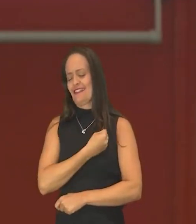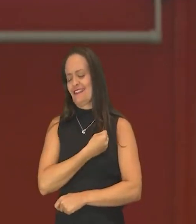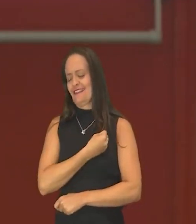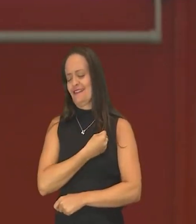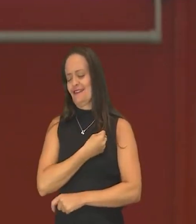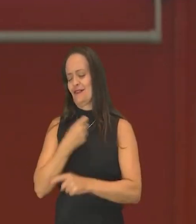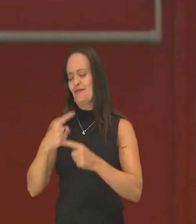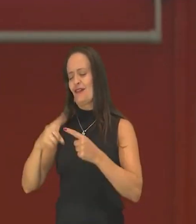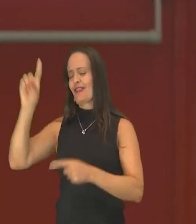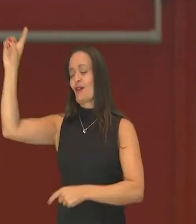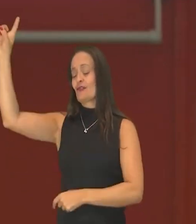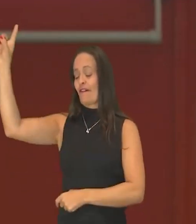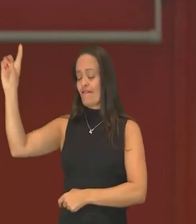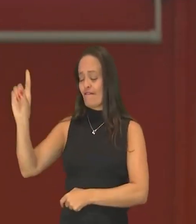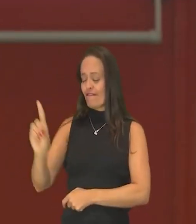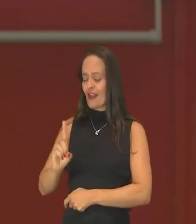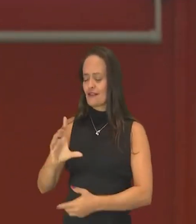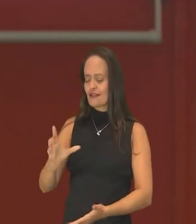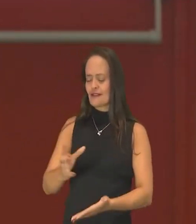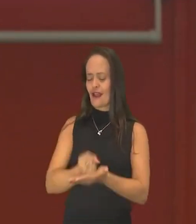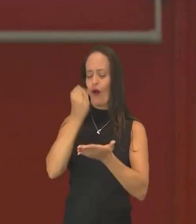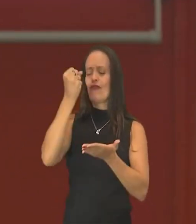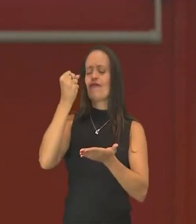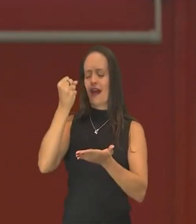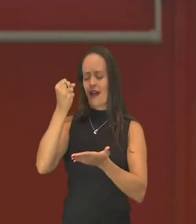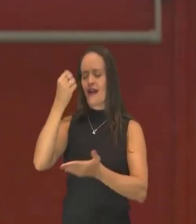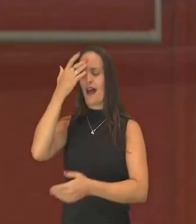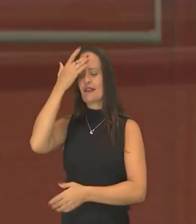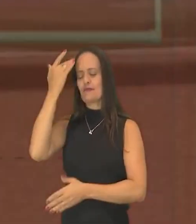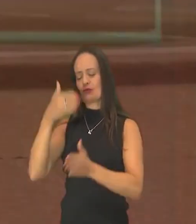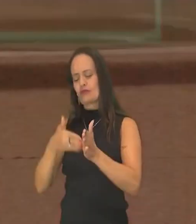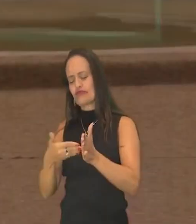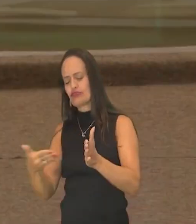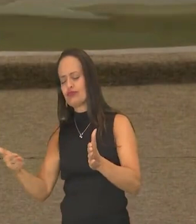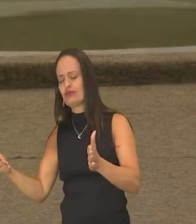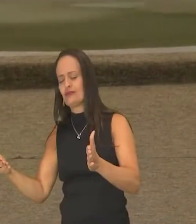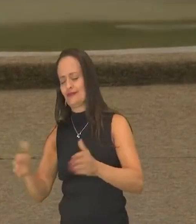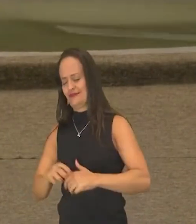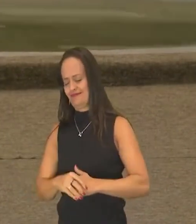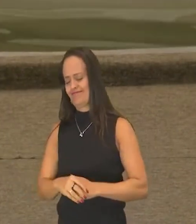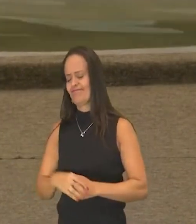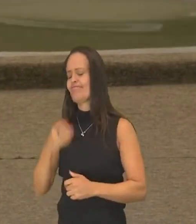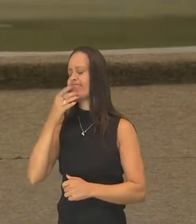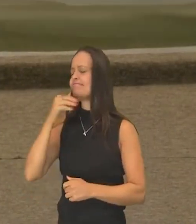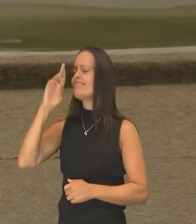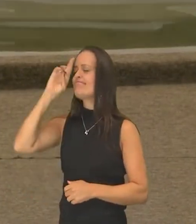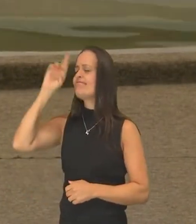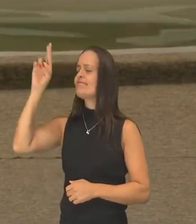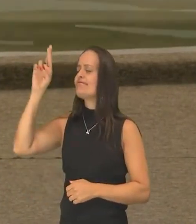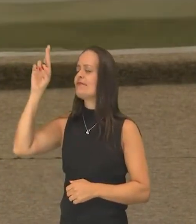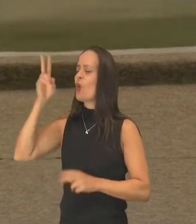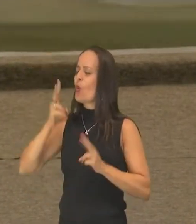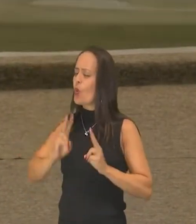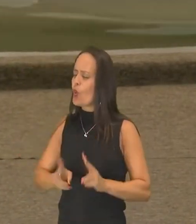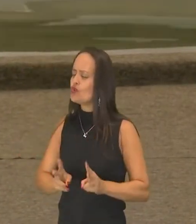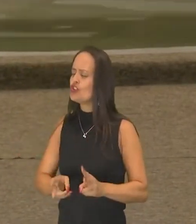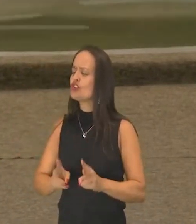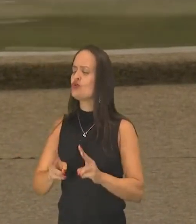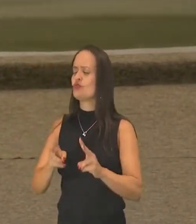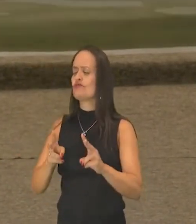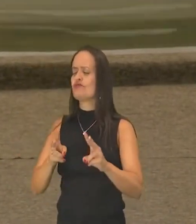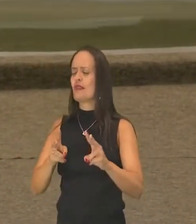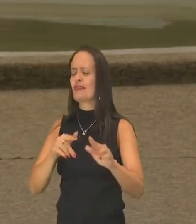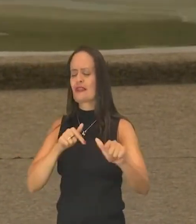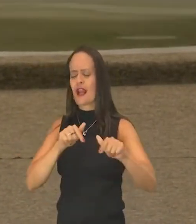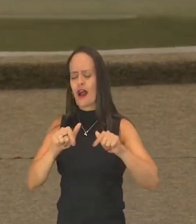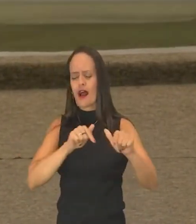Tu vieste para buscar e salvar aquele que havia se perdido. Senhor, continua operando na